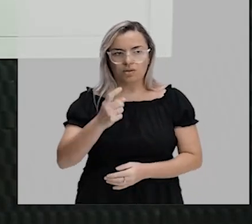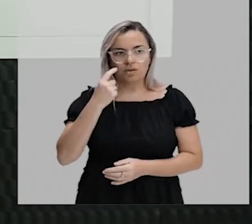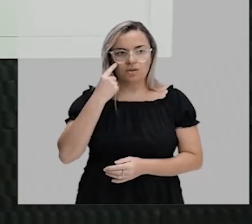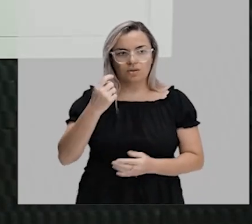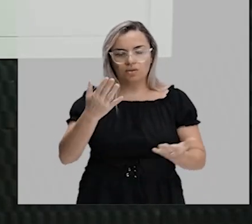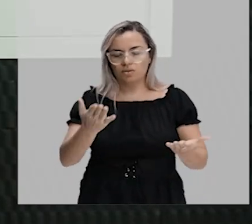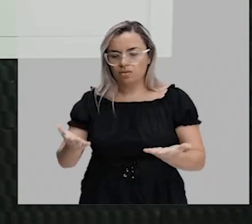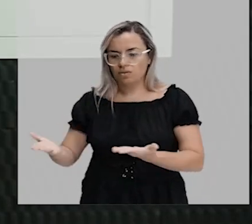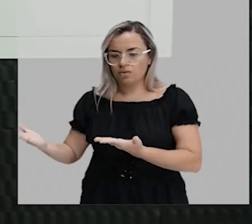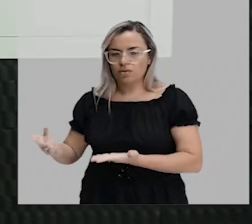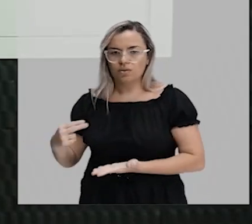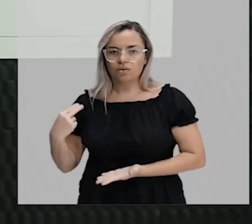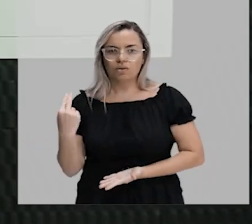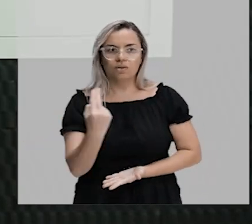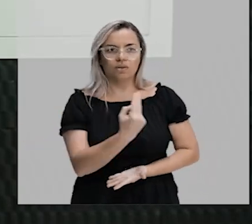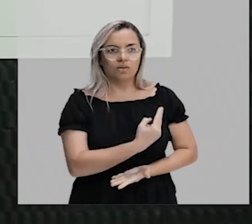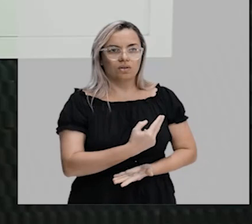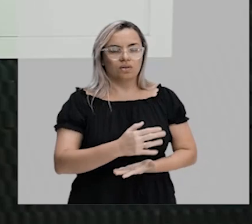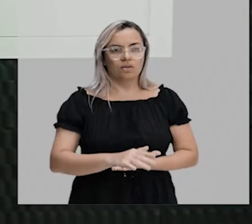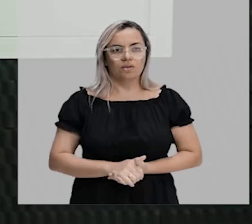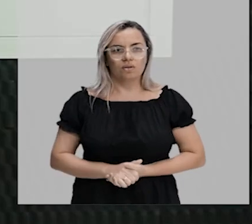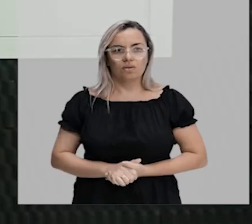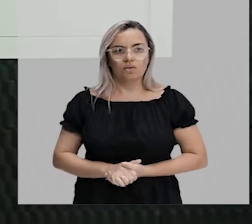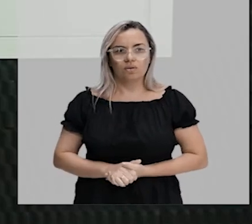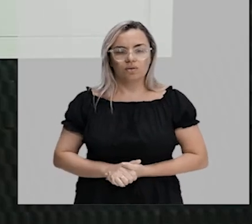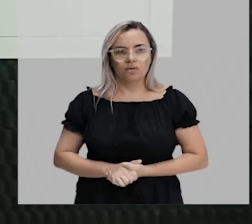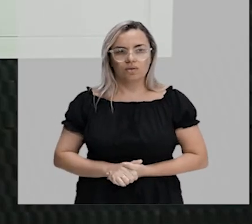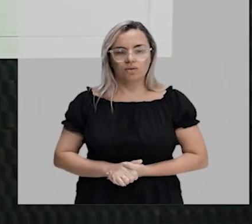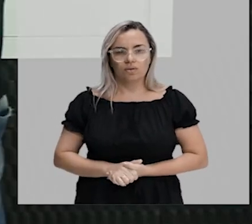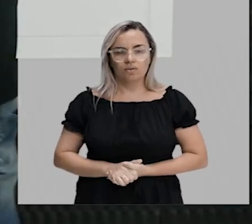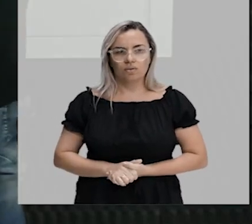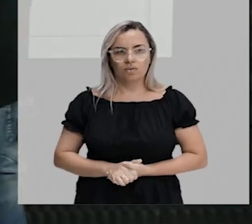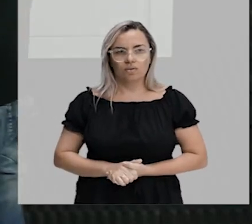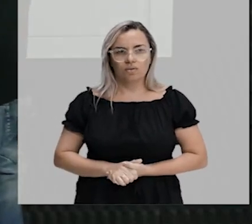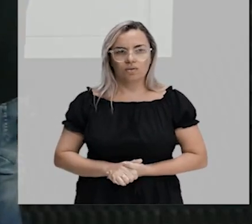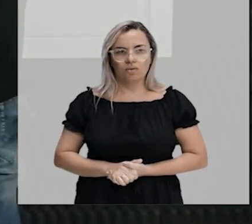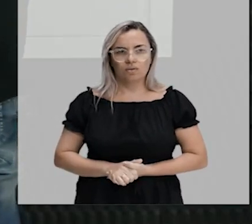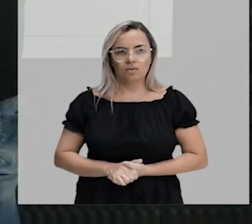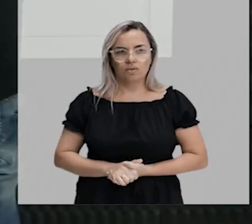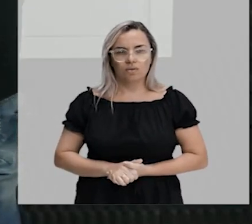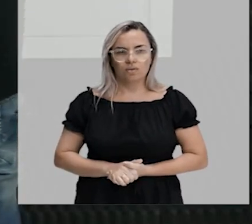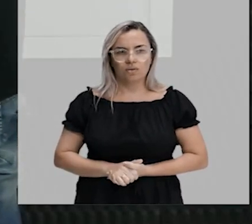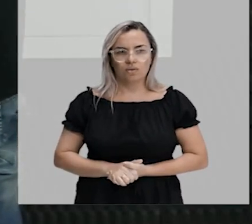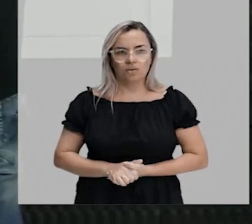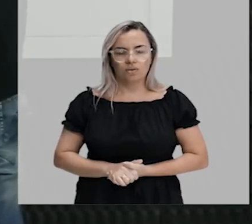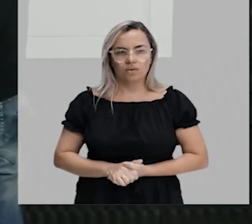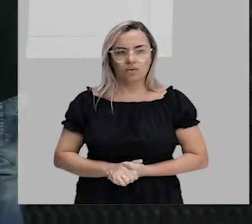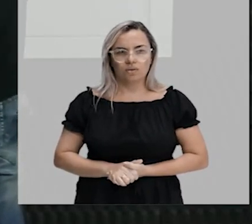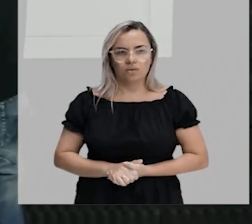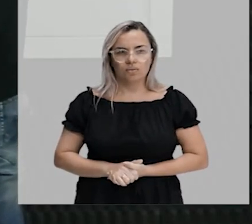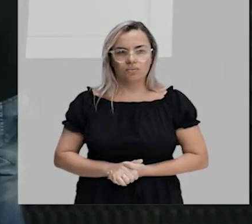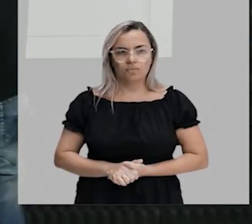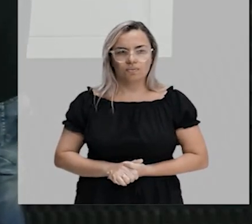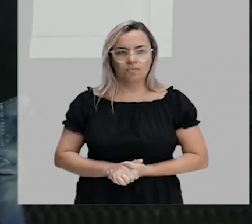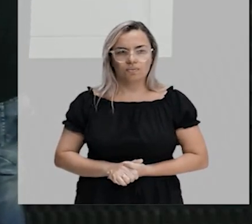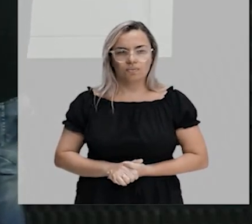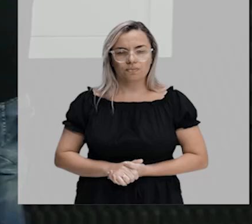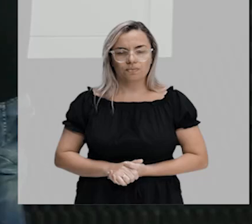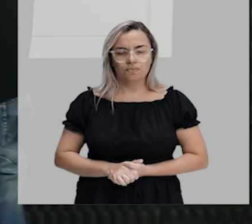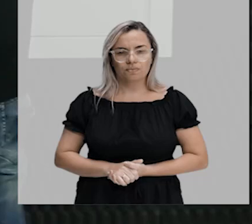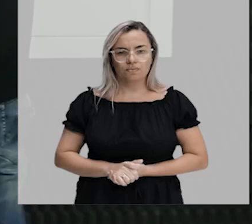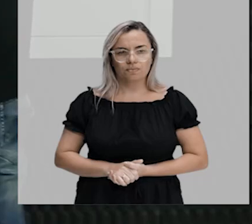interessante para nós, essas virtudes, elas são consideradas como que justo meio. Olha